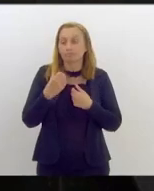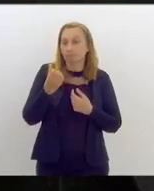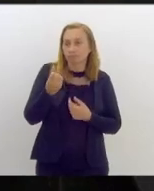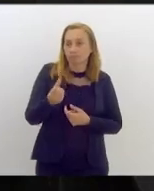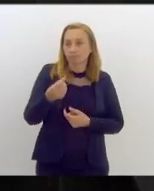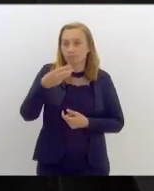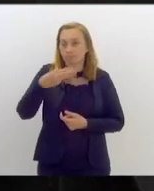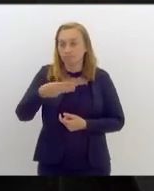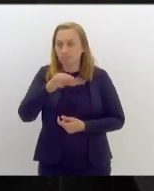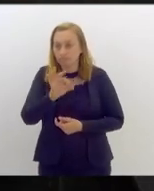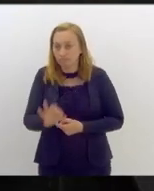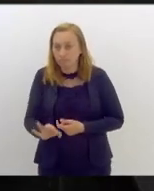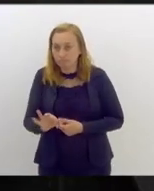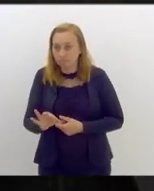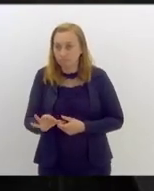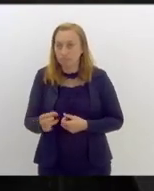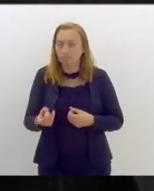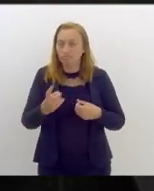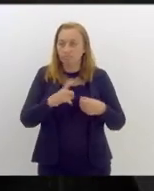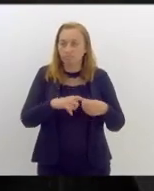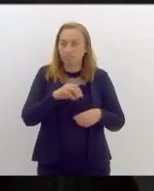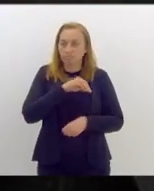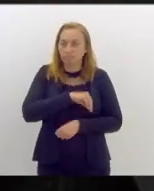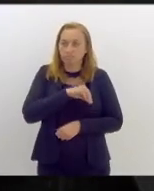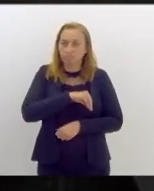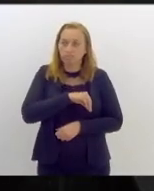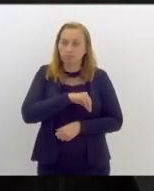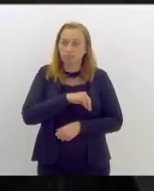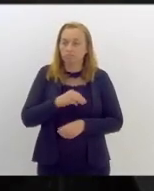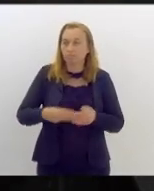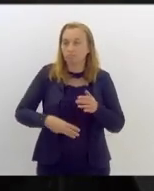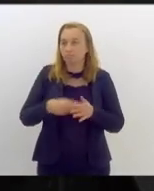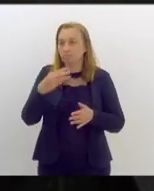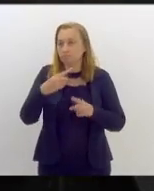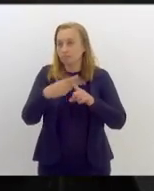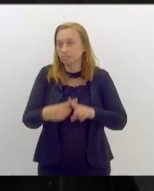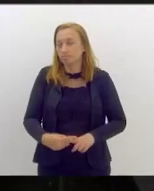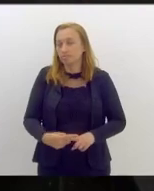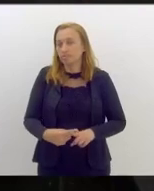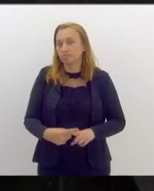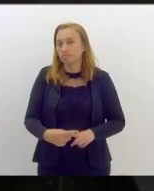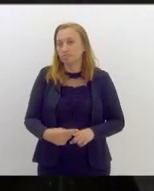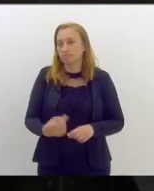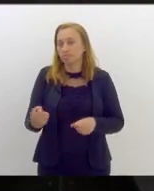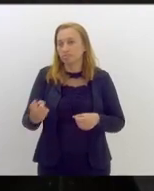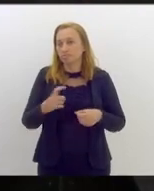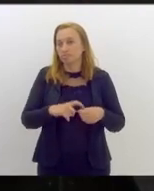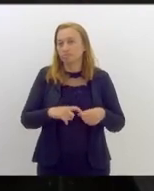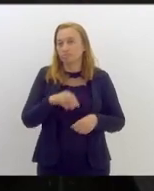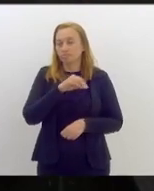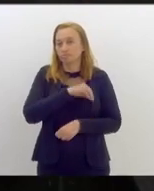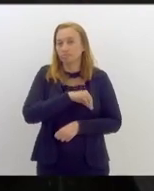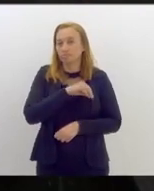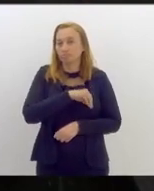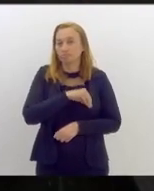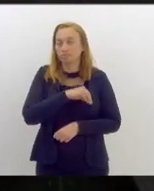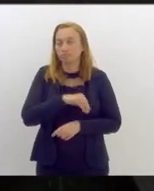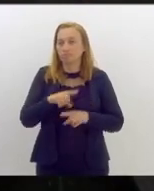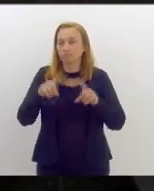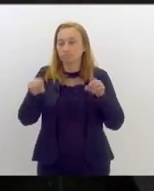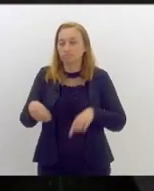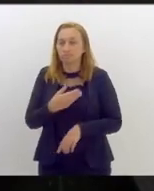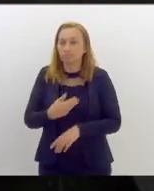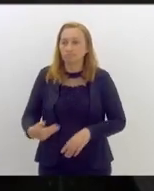63% de reposição salarial é três vezes a reposição dos Funcionários Públicos